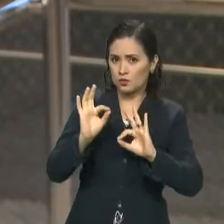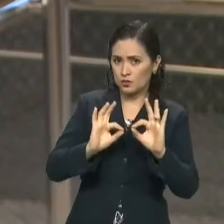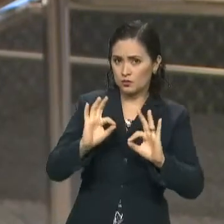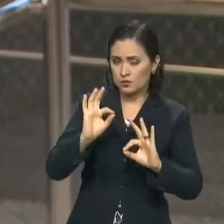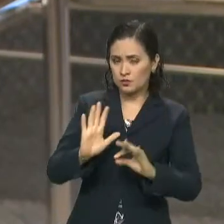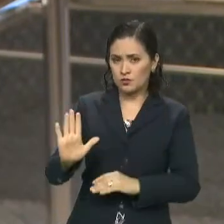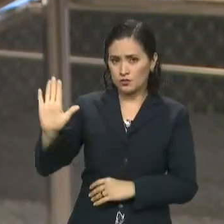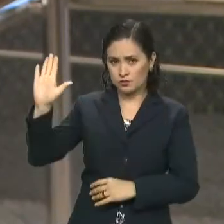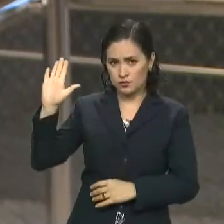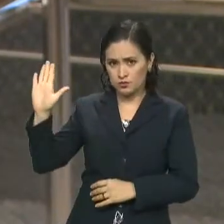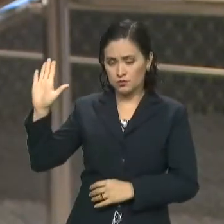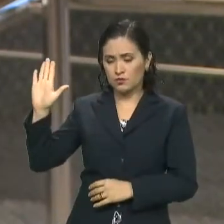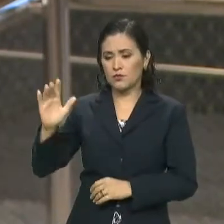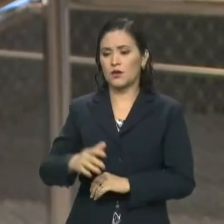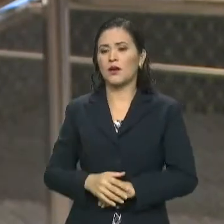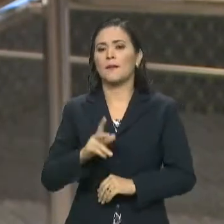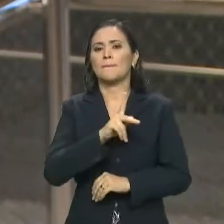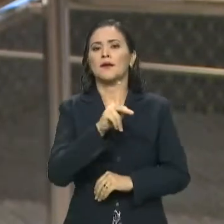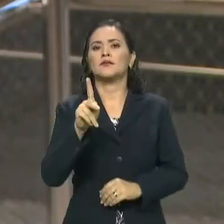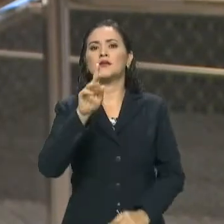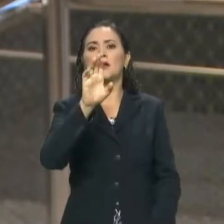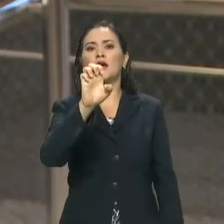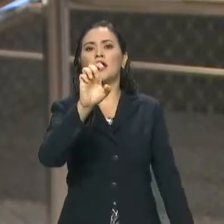presidente Edilásio Júnior